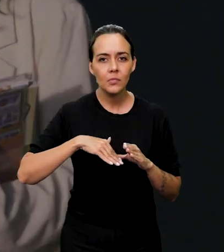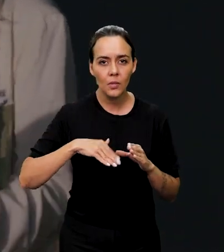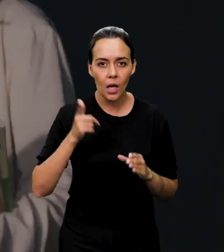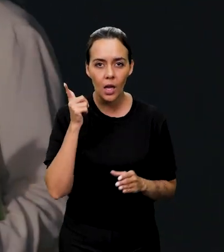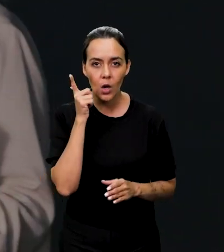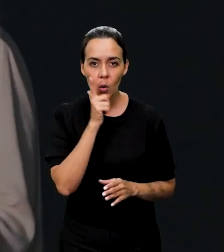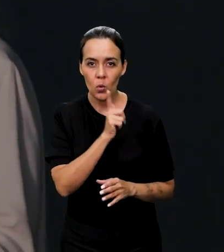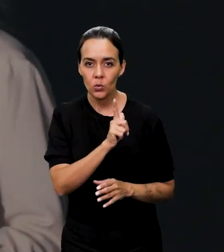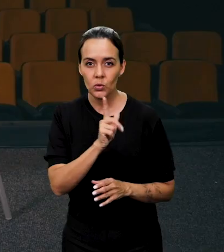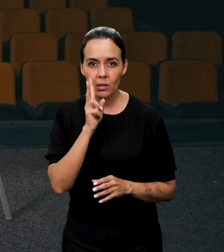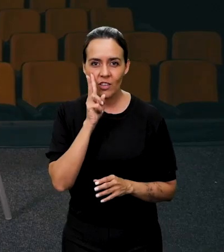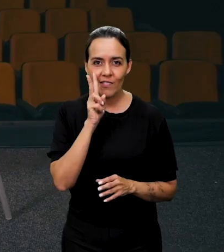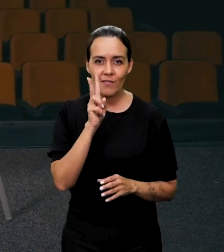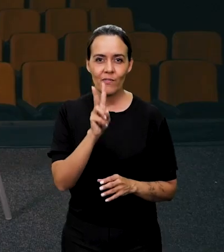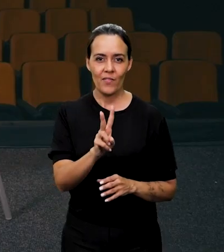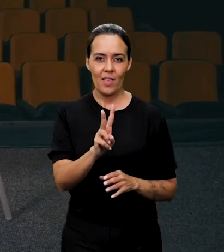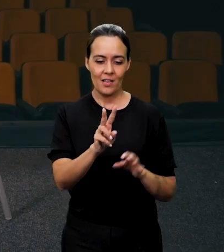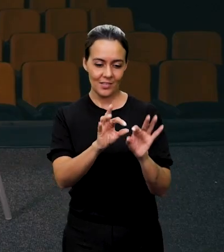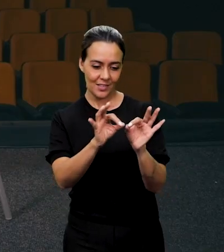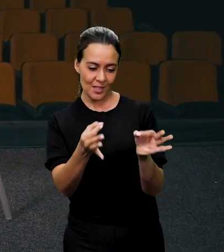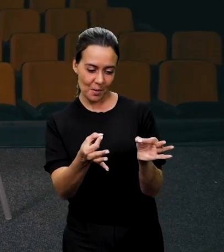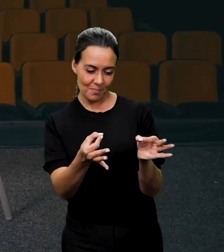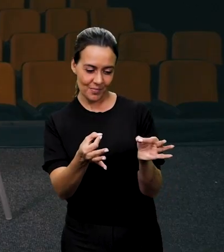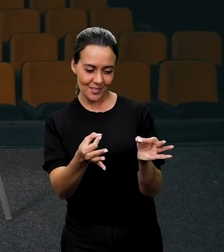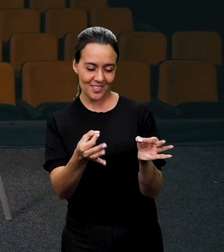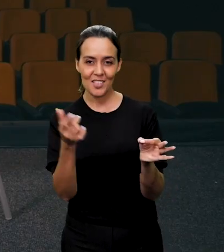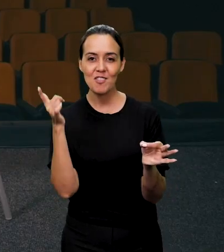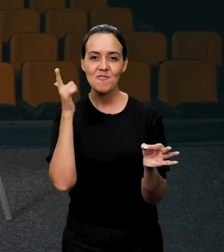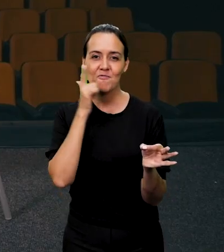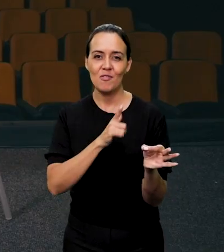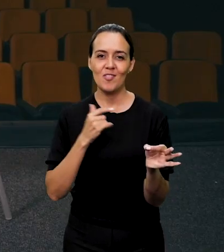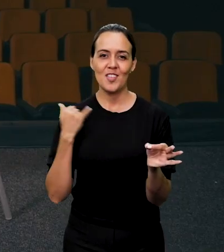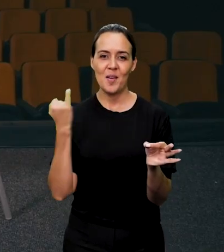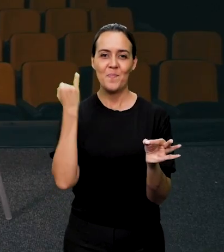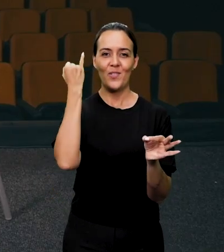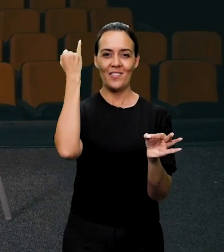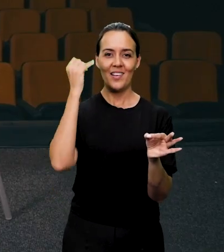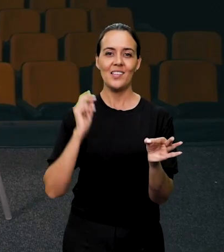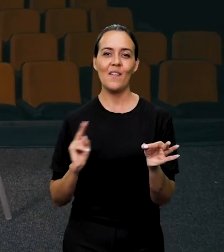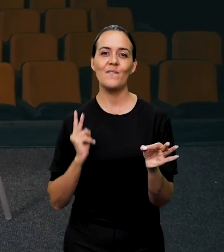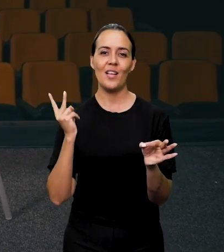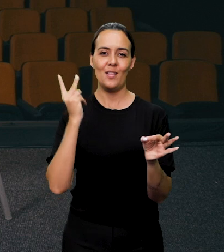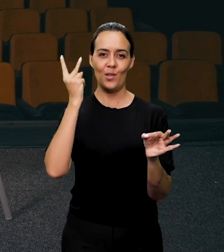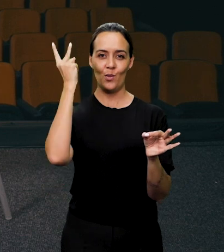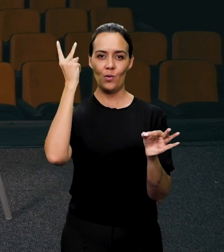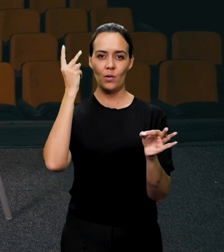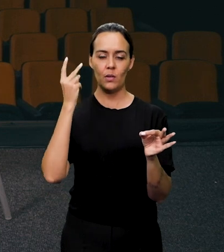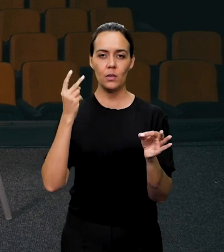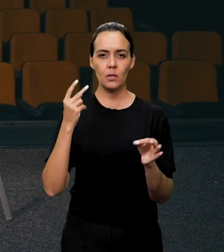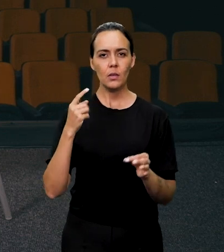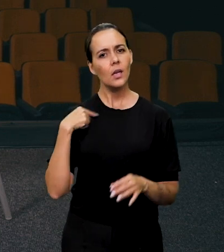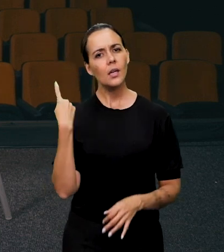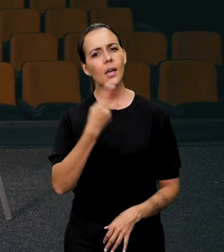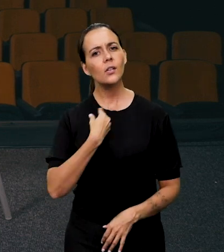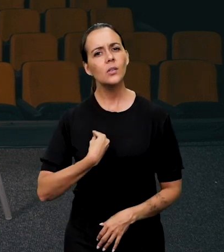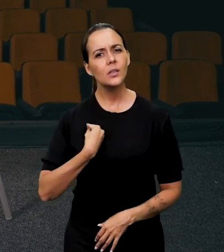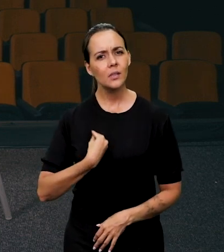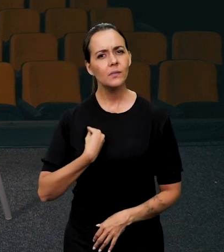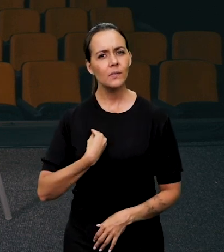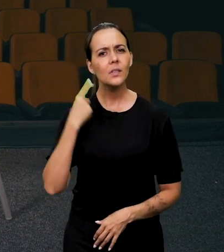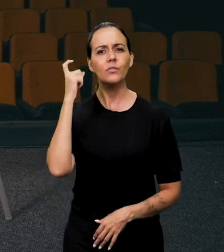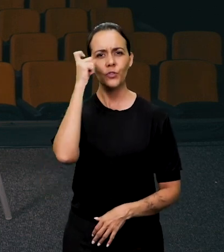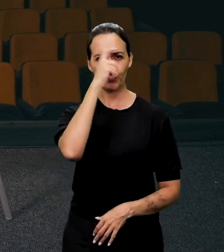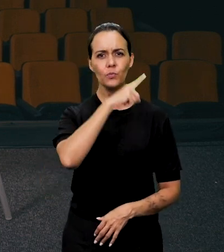o extraordinário no simples. vistos do palco, entram no auditório. A nossa vivência atual dificulta que a